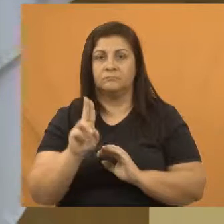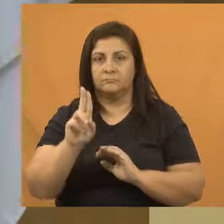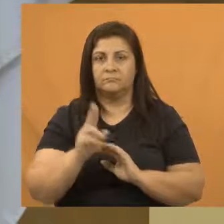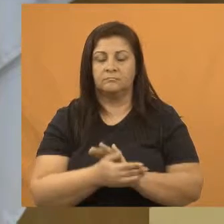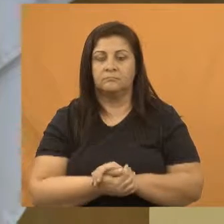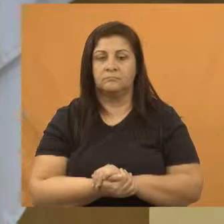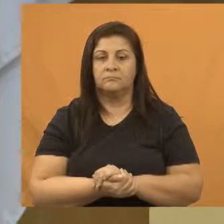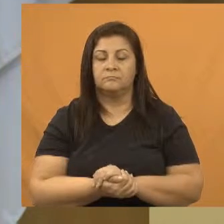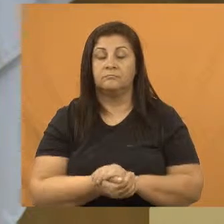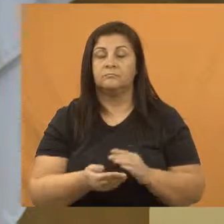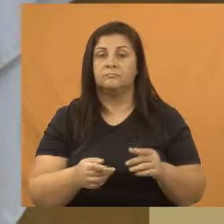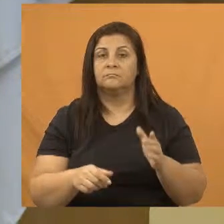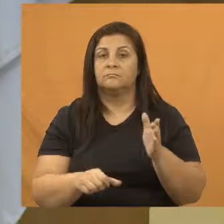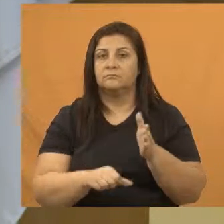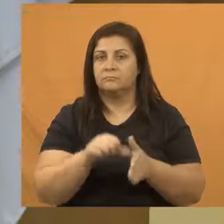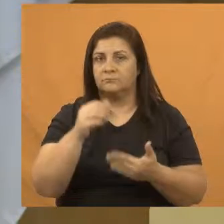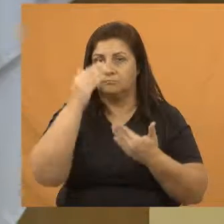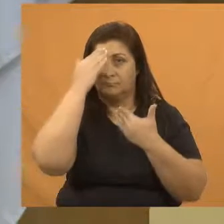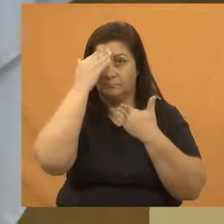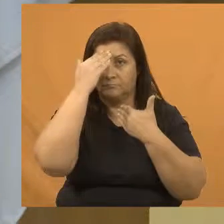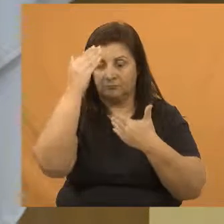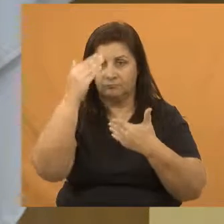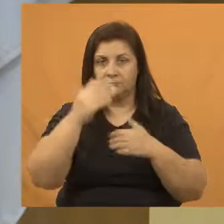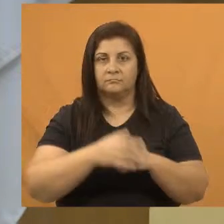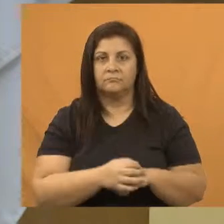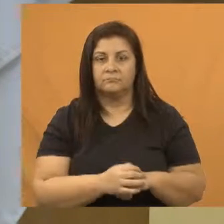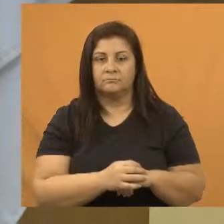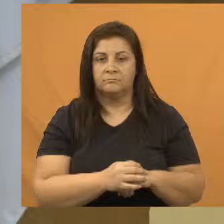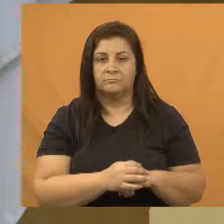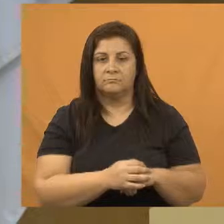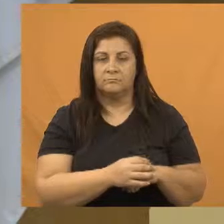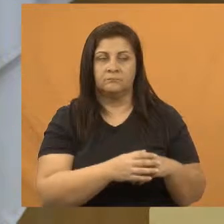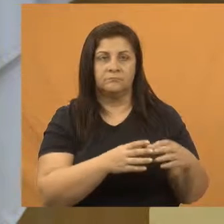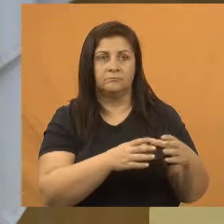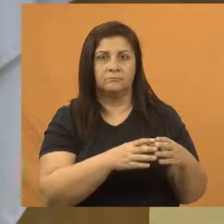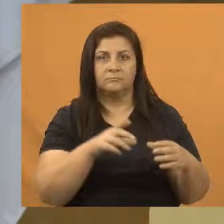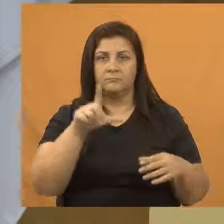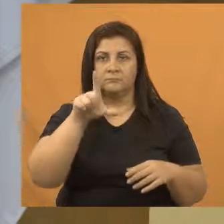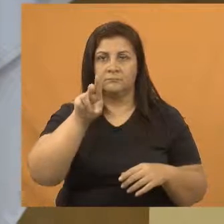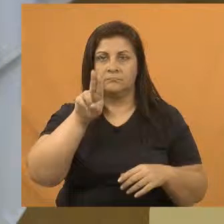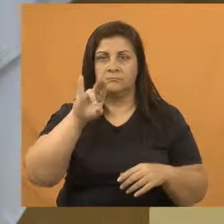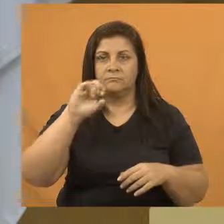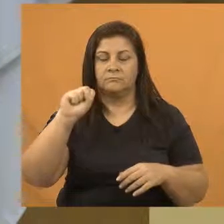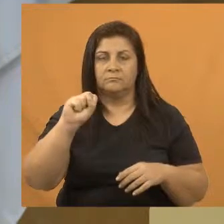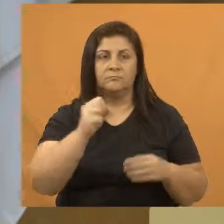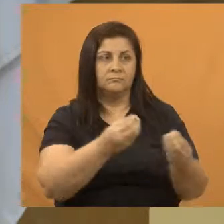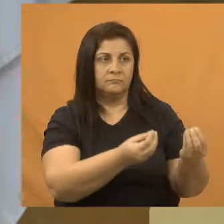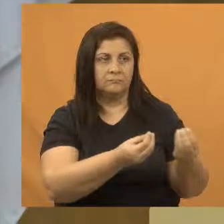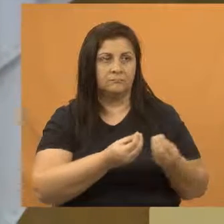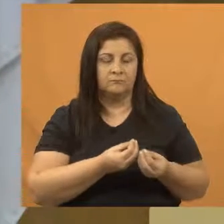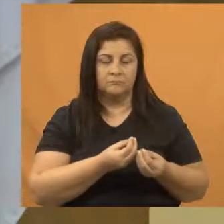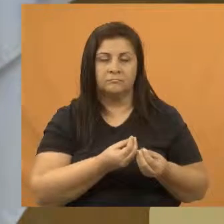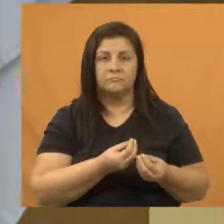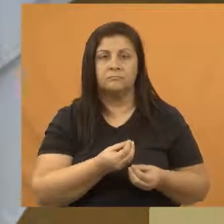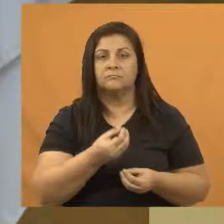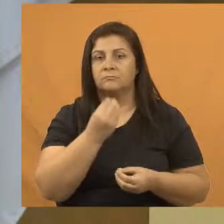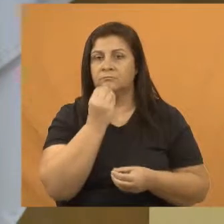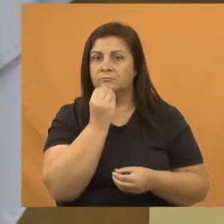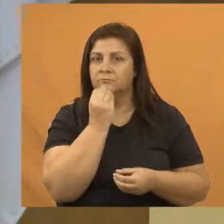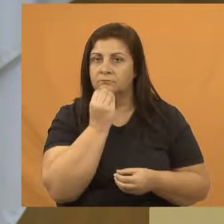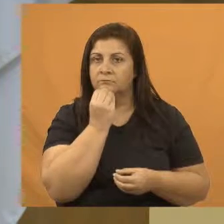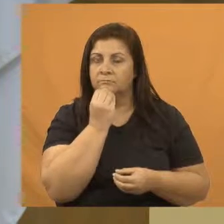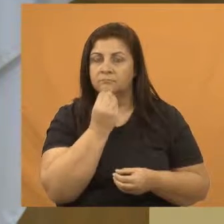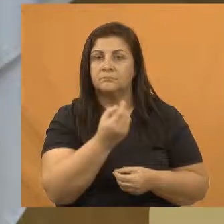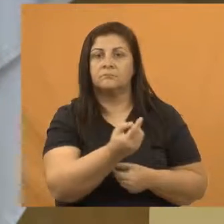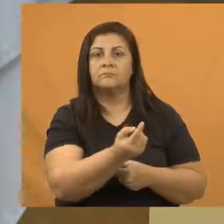Primeiramente, eu gostaria de agradecer a assessoria do vereador Luiz Flávio pela oportunidade da gente estar colocando